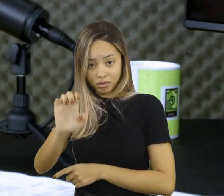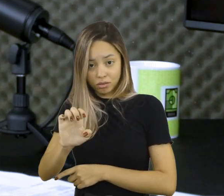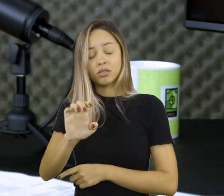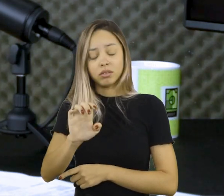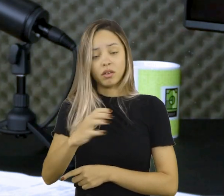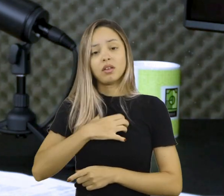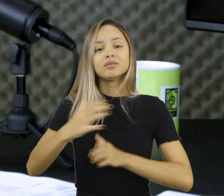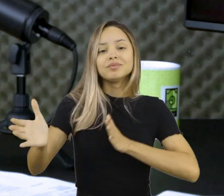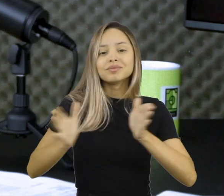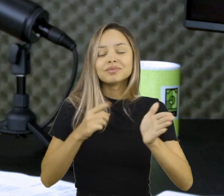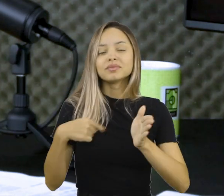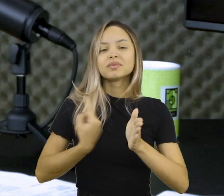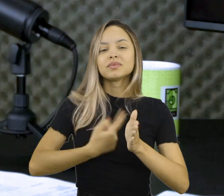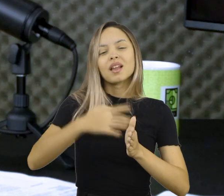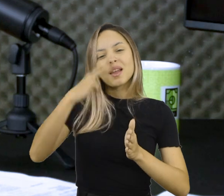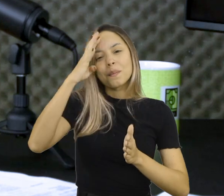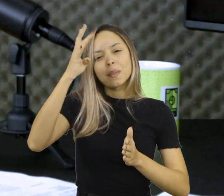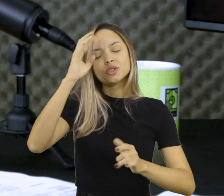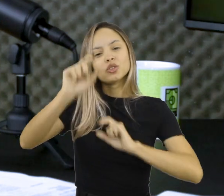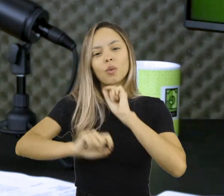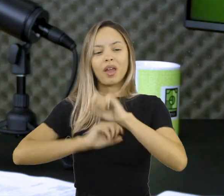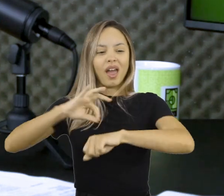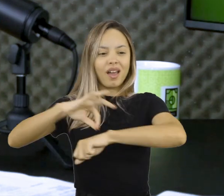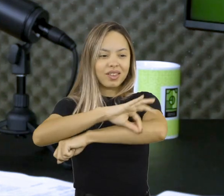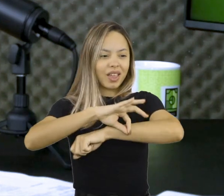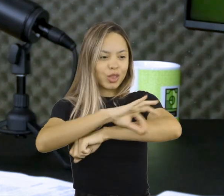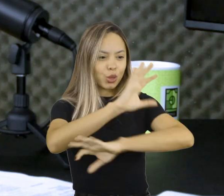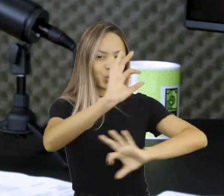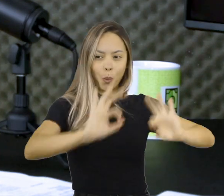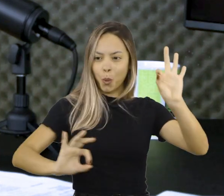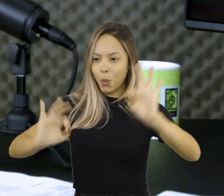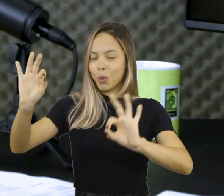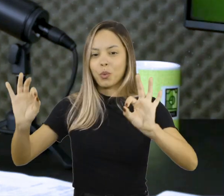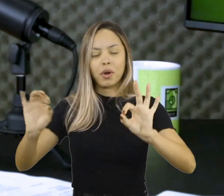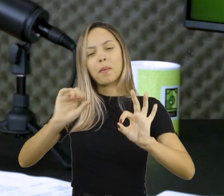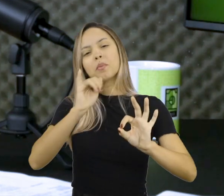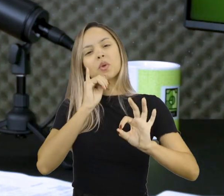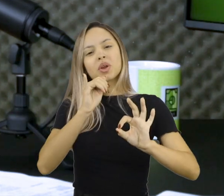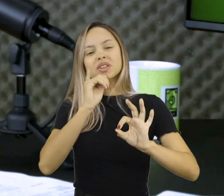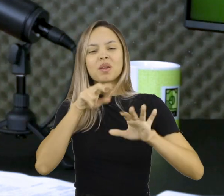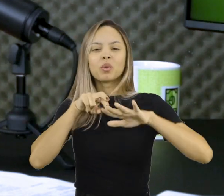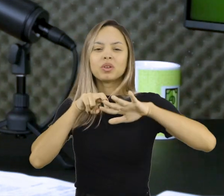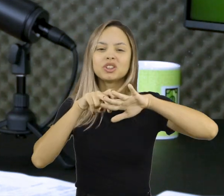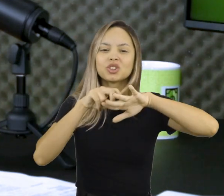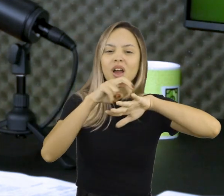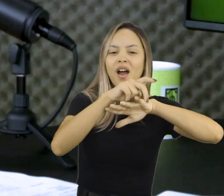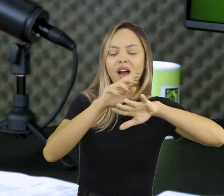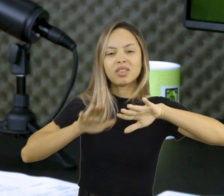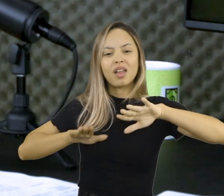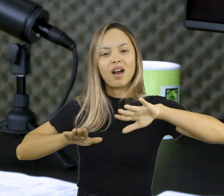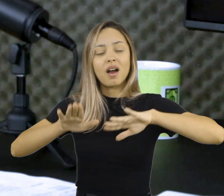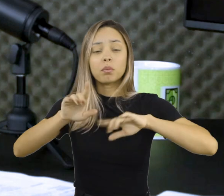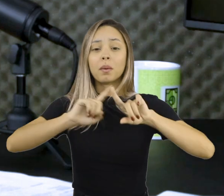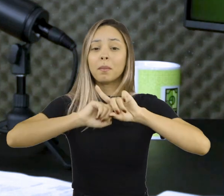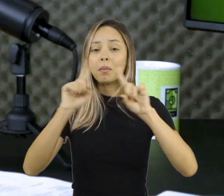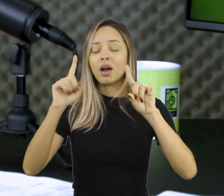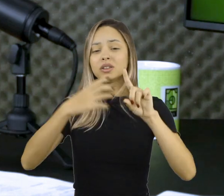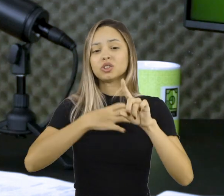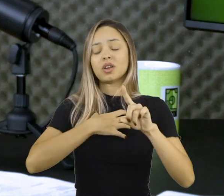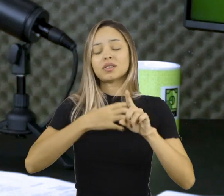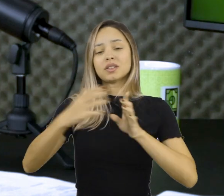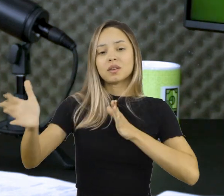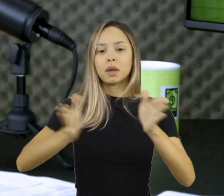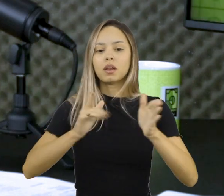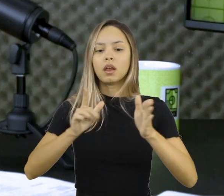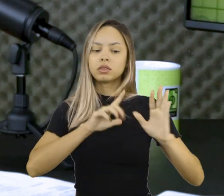barreira arquitetônica Muita gente Ainda tá associando a rampa a escada mas a acessibilidade ela tem um contexto mais